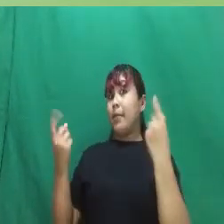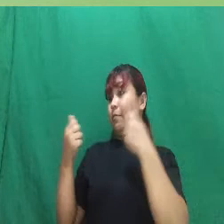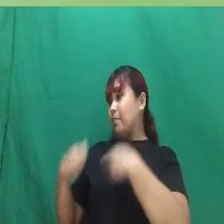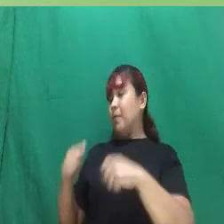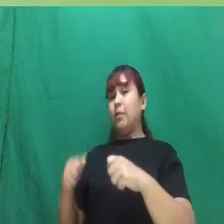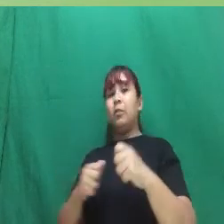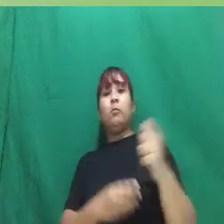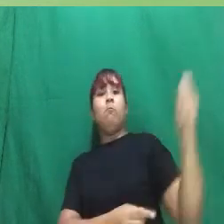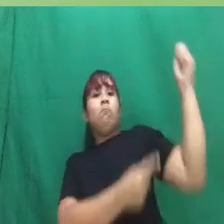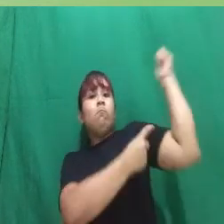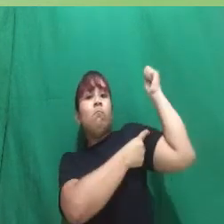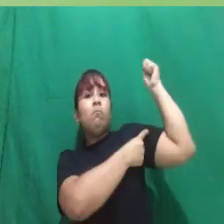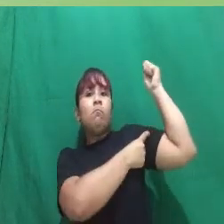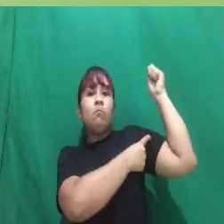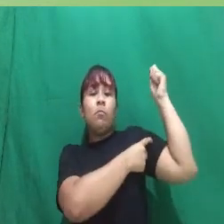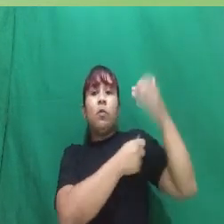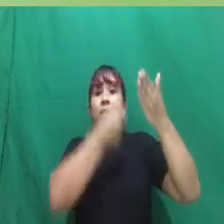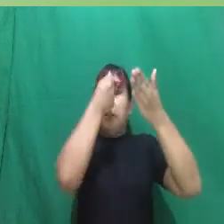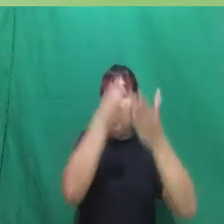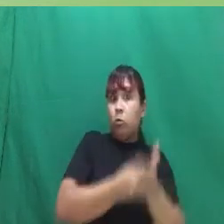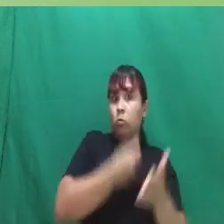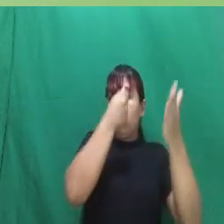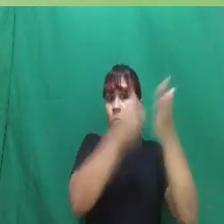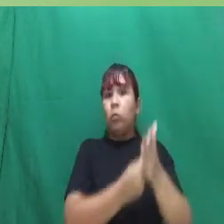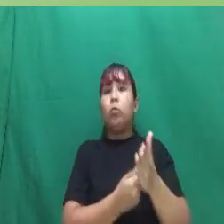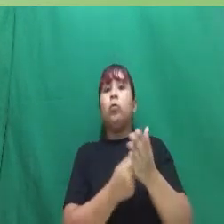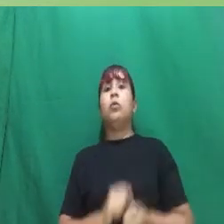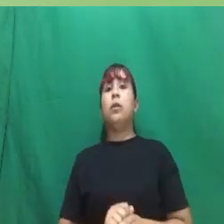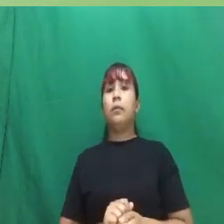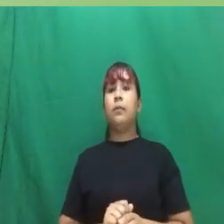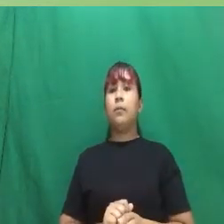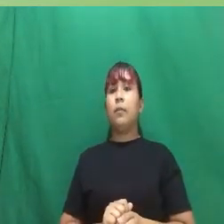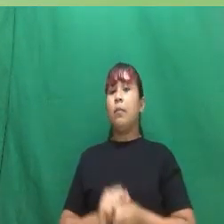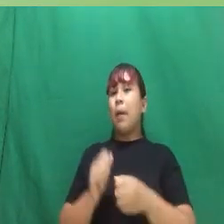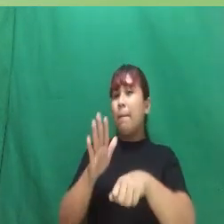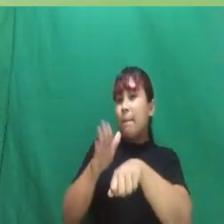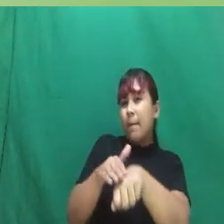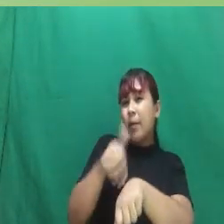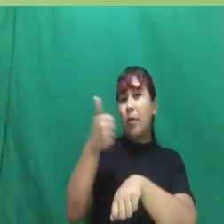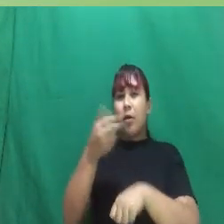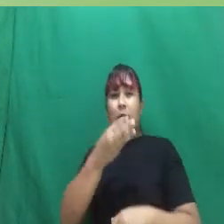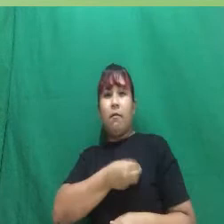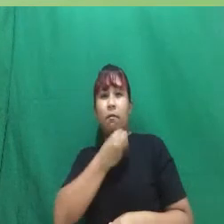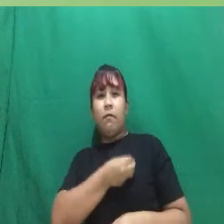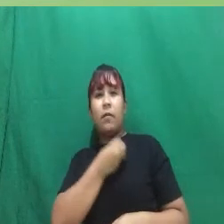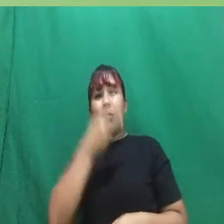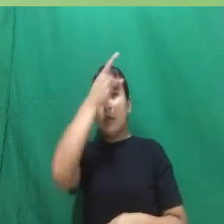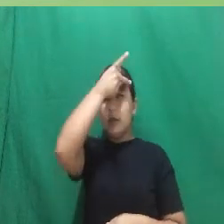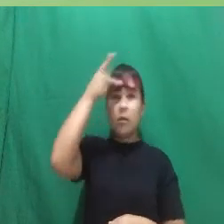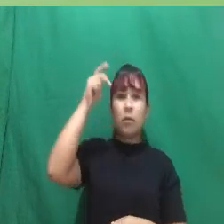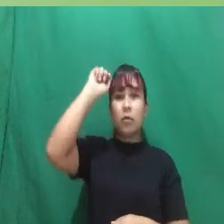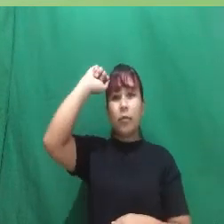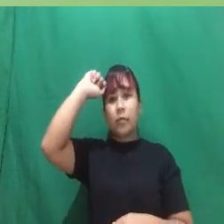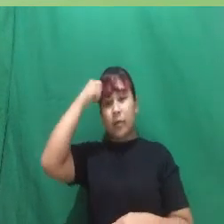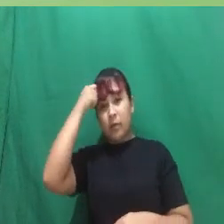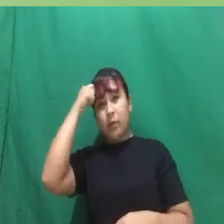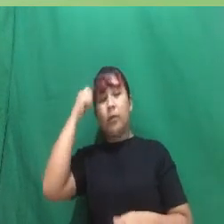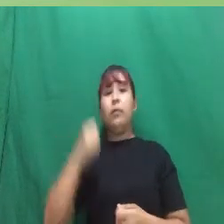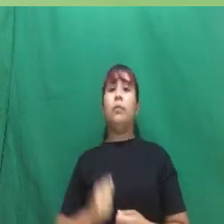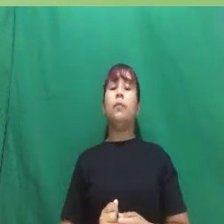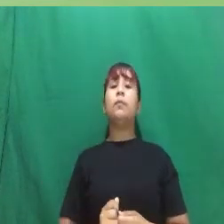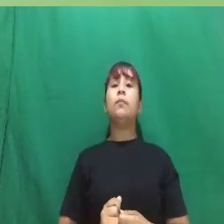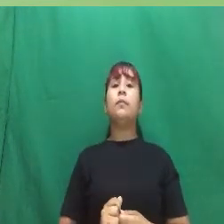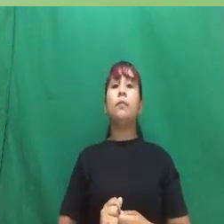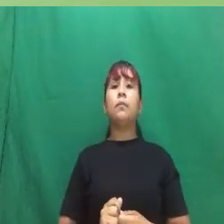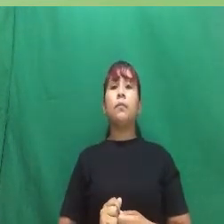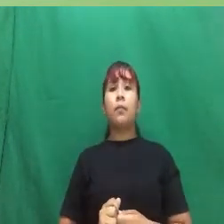mais precisando? Quem é que está mais morrendo? O recorte, se você fizer o recorte racial, é o povo negro que está mais morrendo